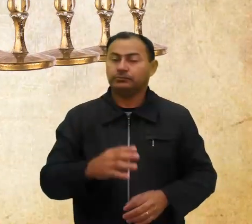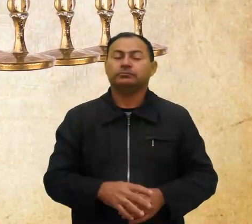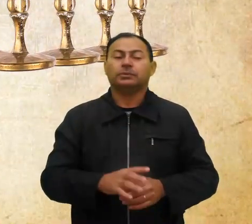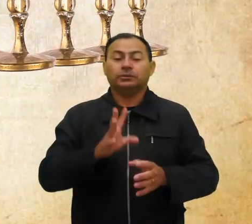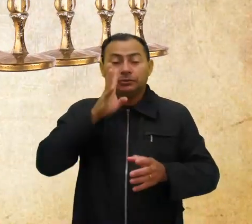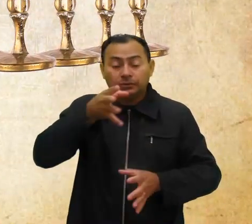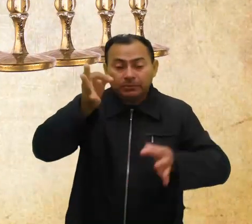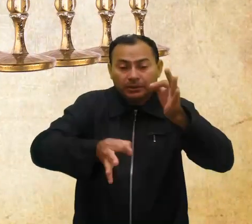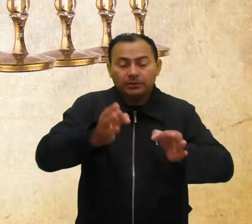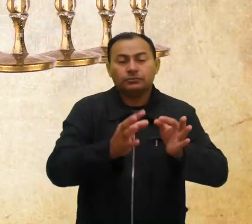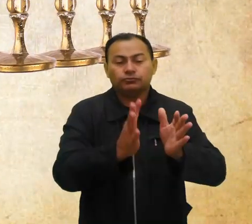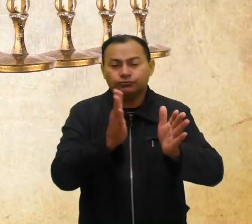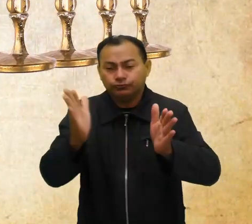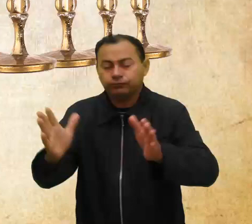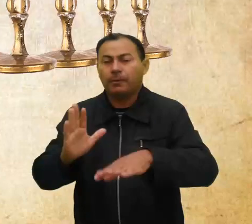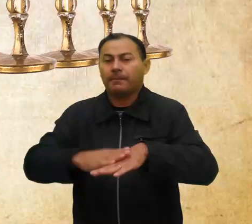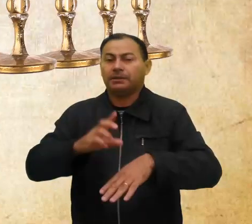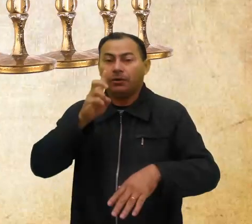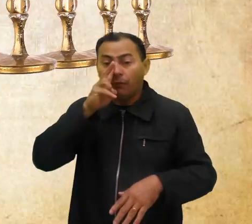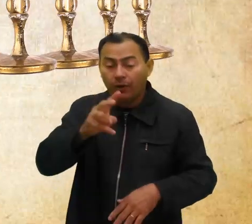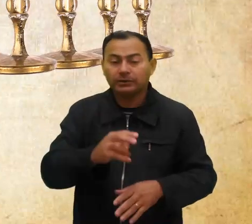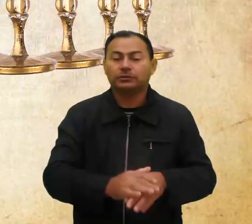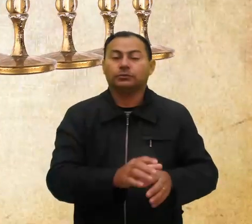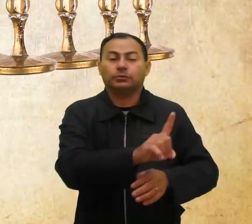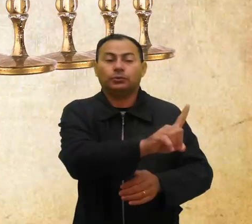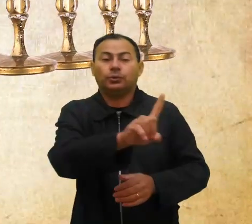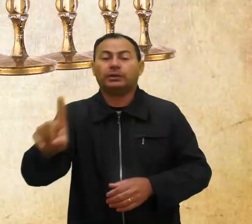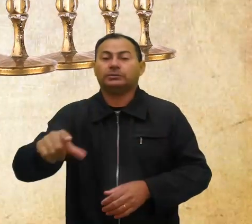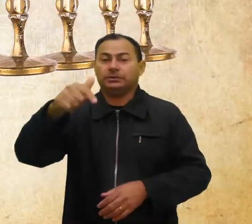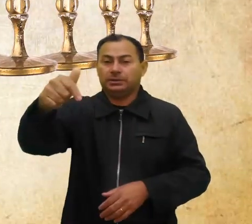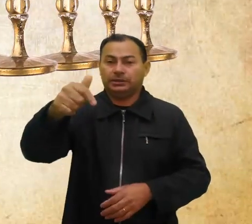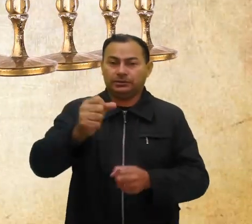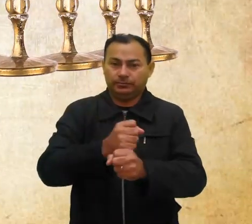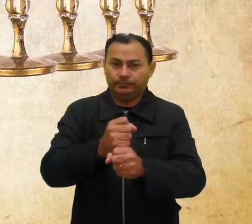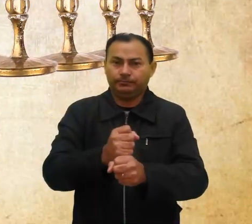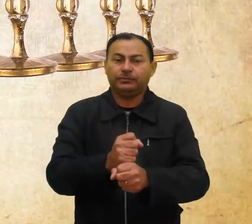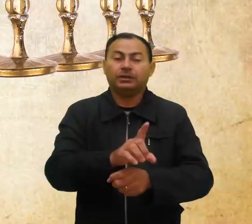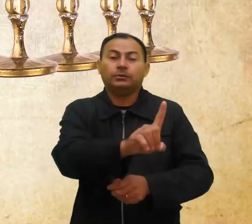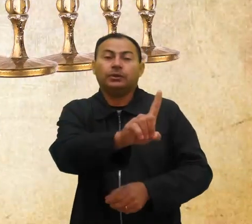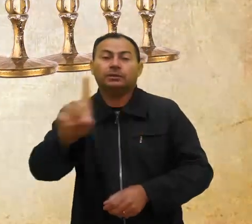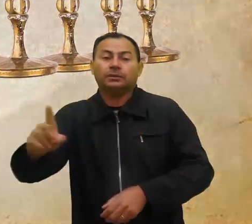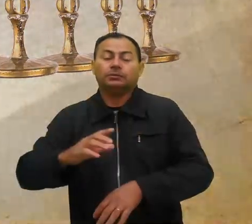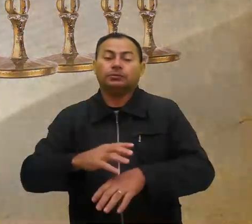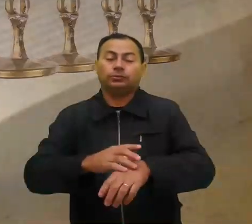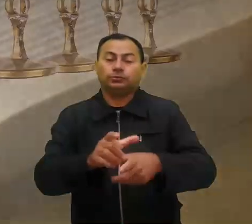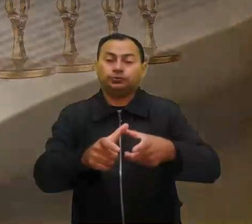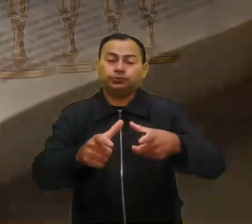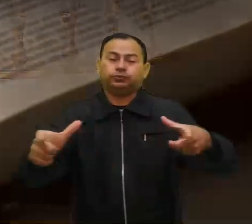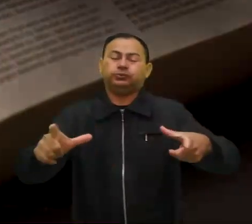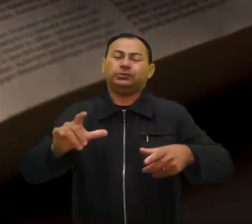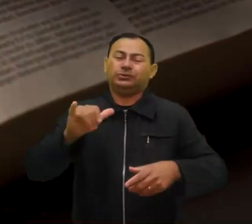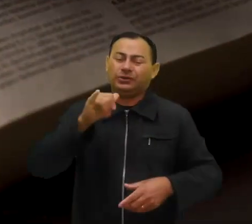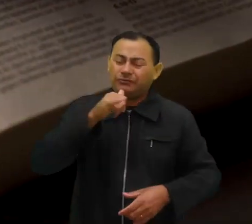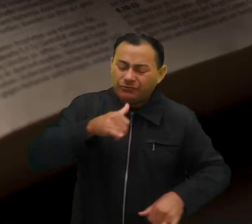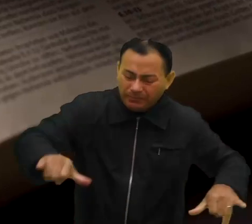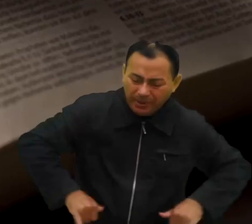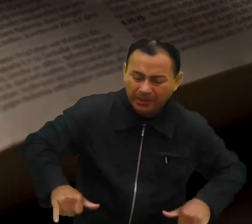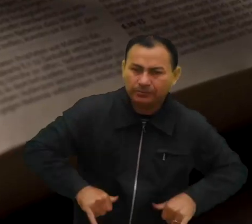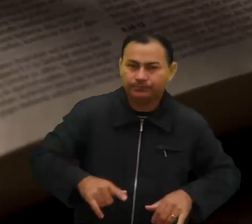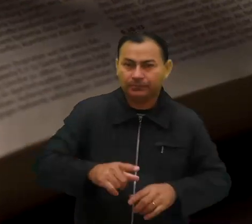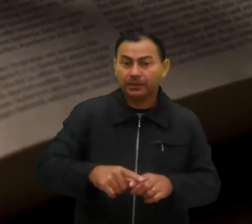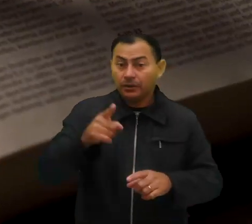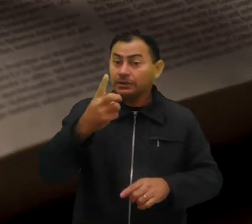são consecutivos e que ficarão mais intensos no decorrer dos 7 anos de duração da grande tribulação. Se você acha que